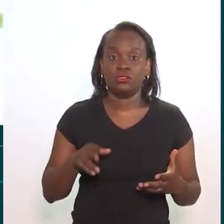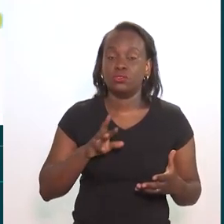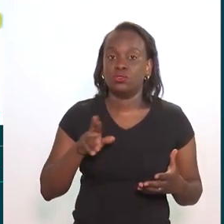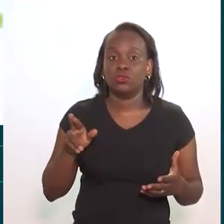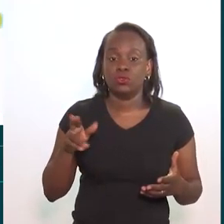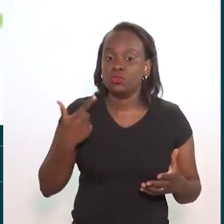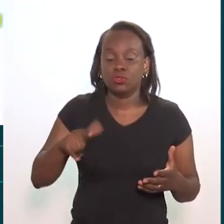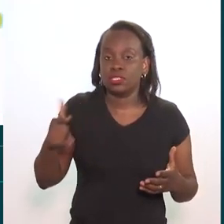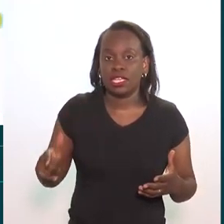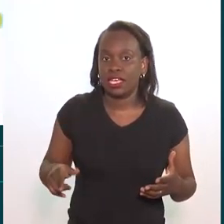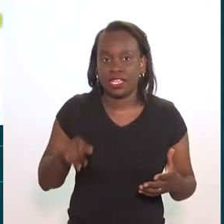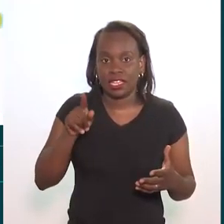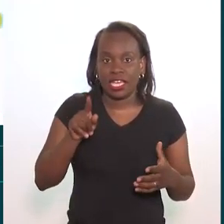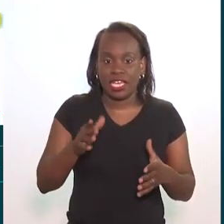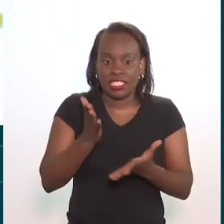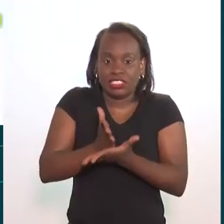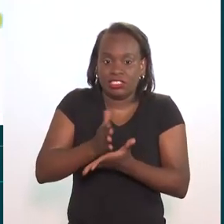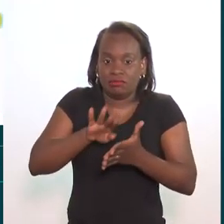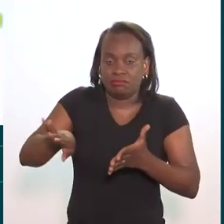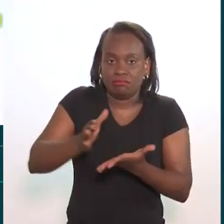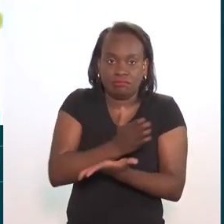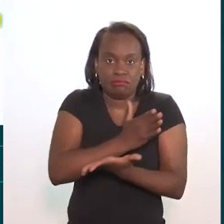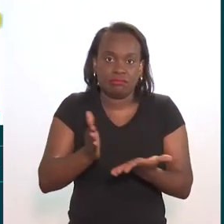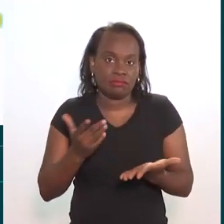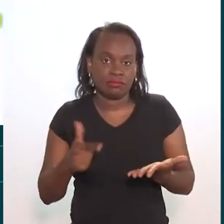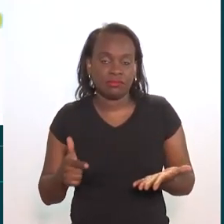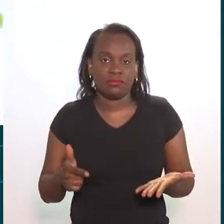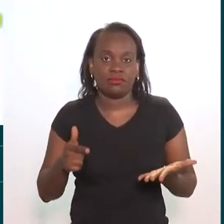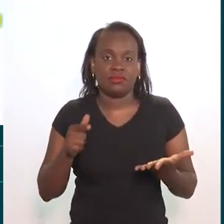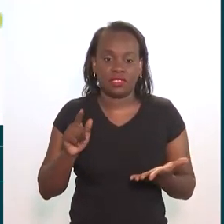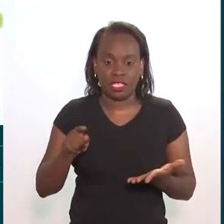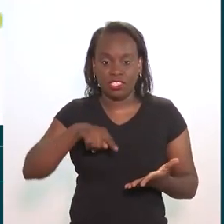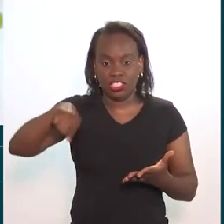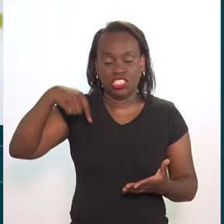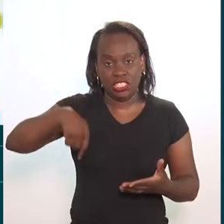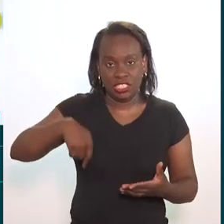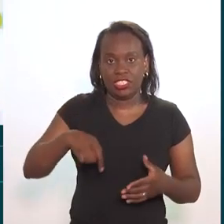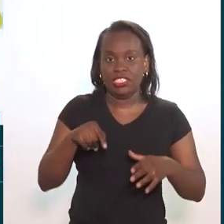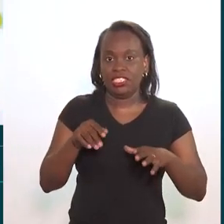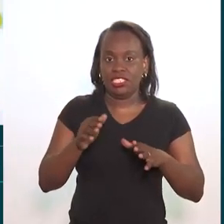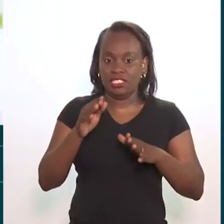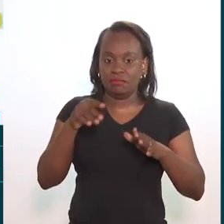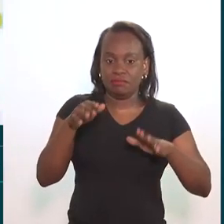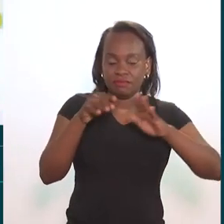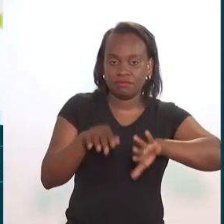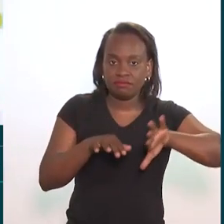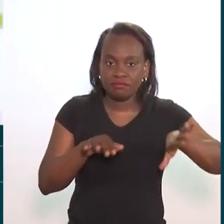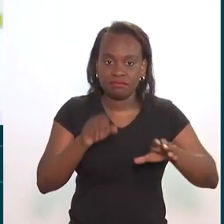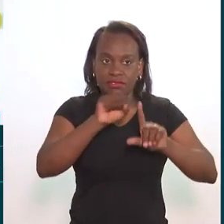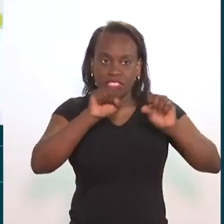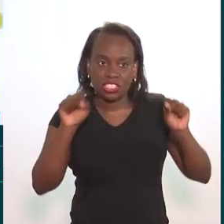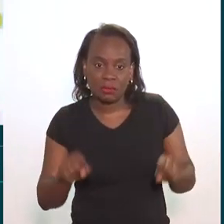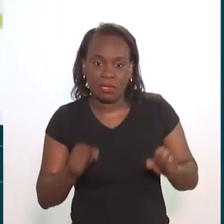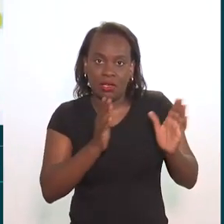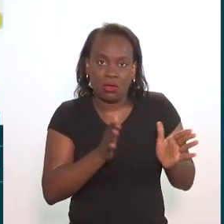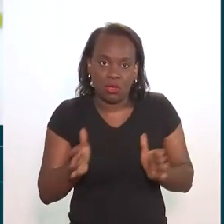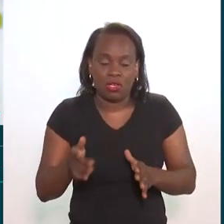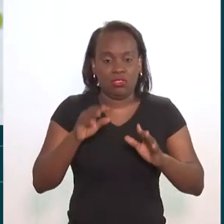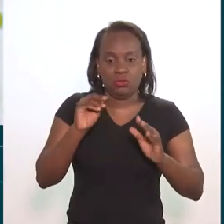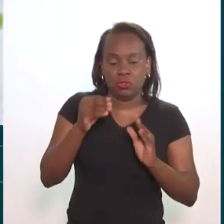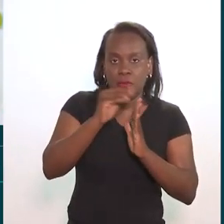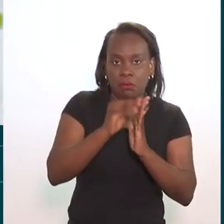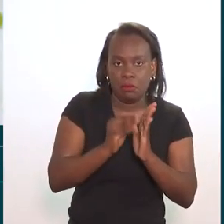Assim, não existe muito essa divisão, né? Que a gente aqui no Ocidente, a gente sistematizou,